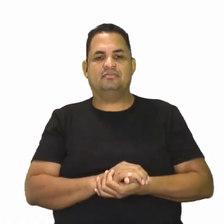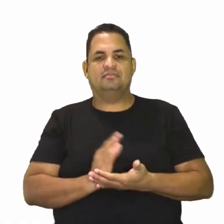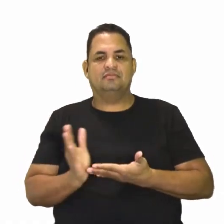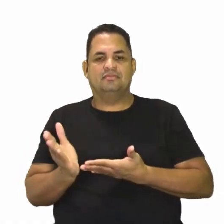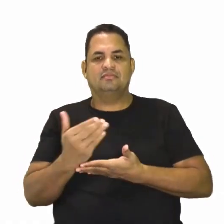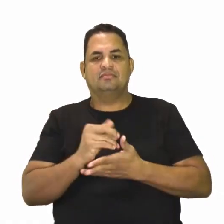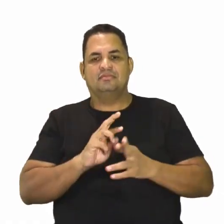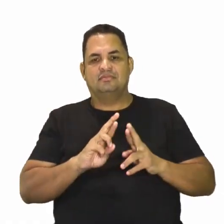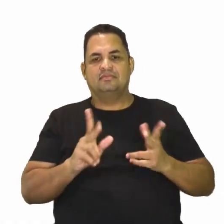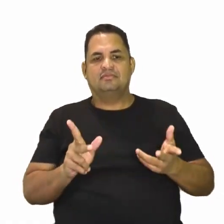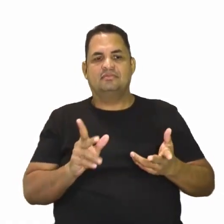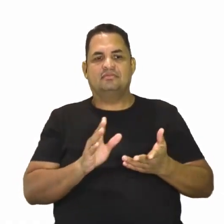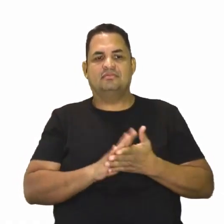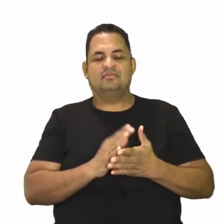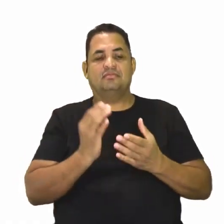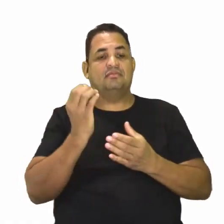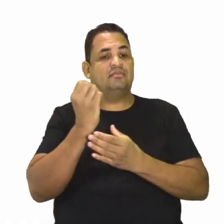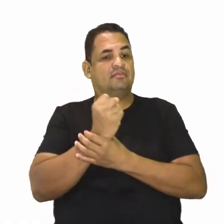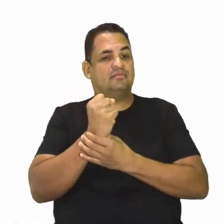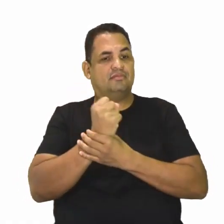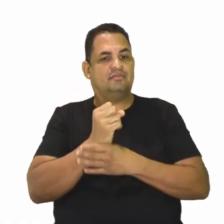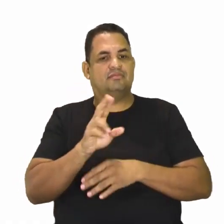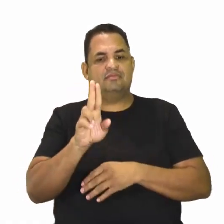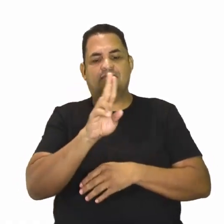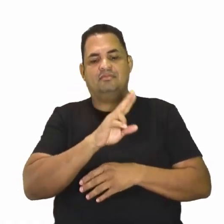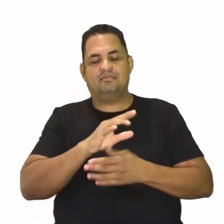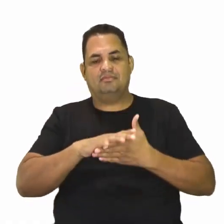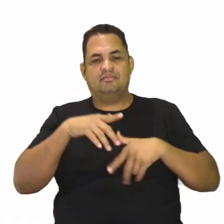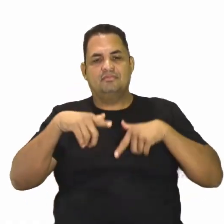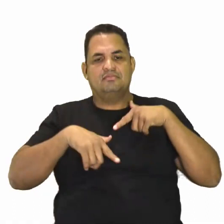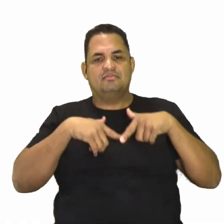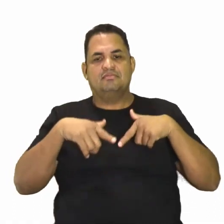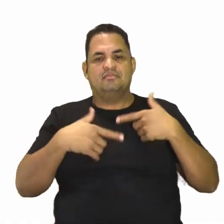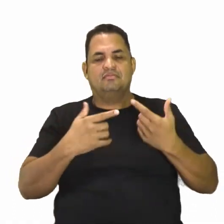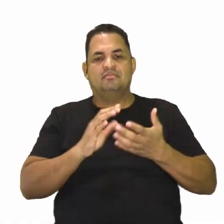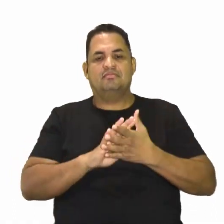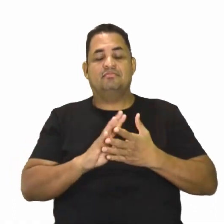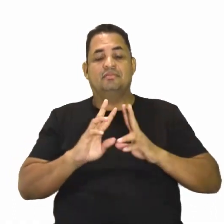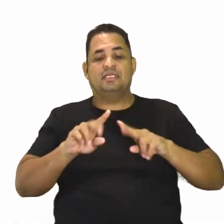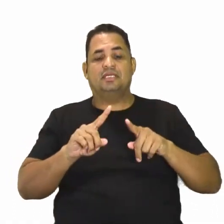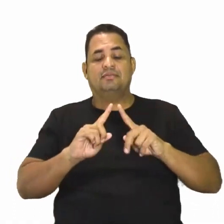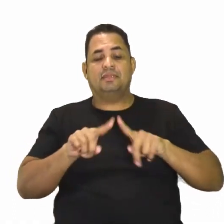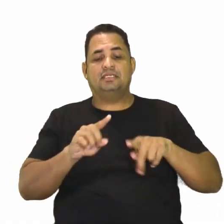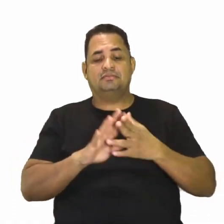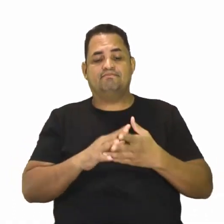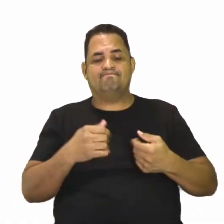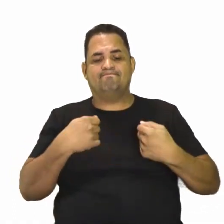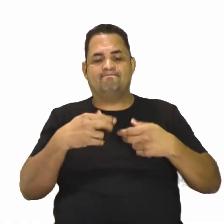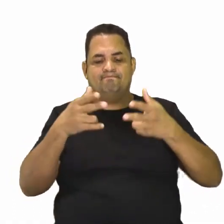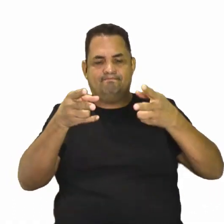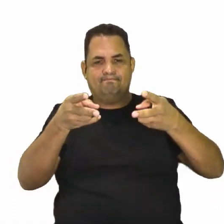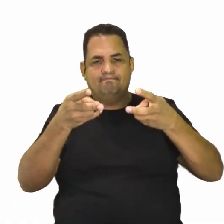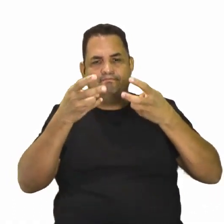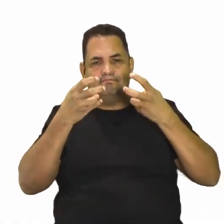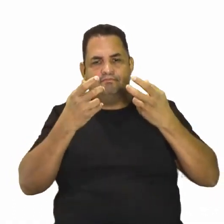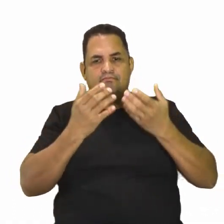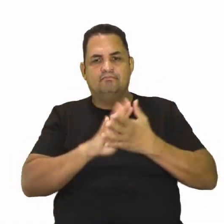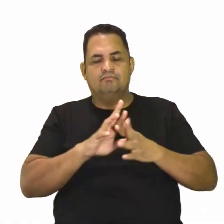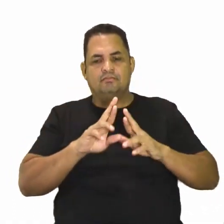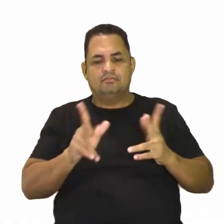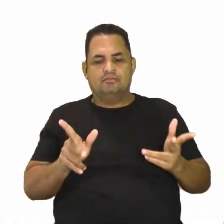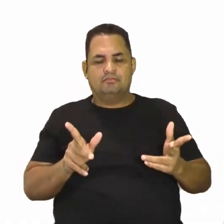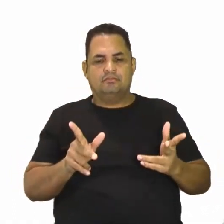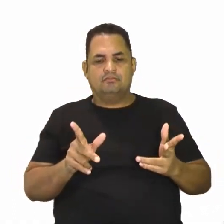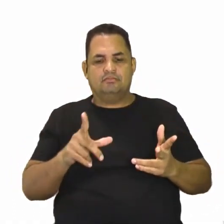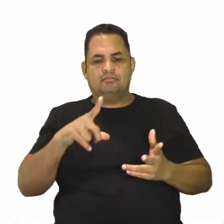possibilidade de safras diferentes de forma a garantir o uso de mão de obra. Só que você tem que perceber que como as safras são diferentes, quer dizer,